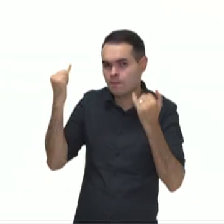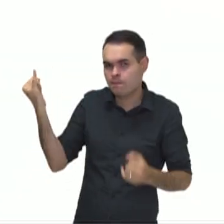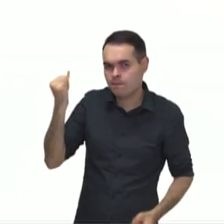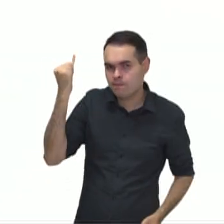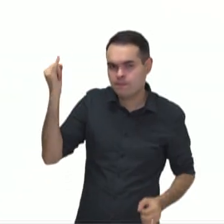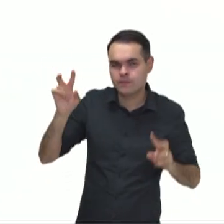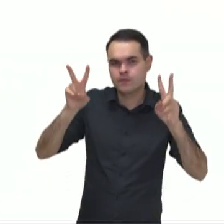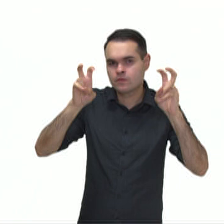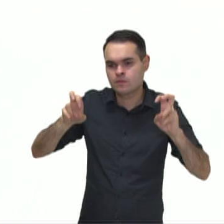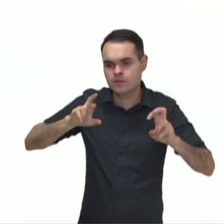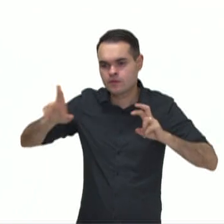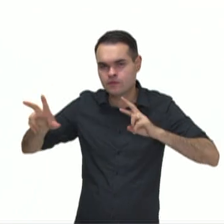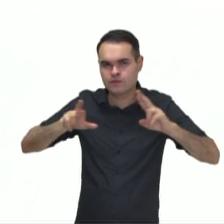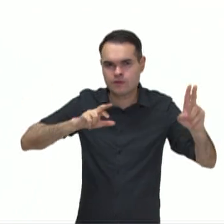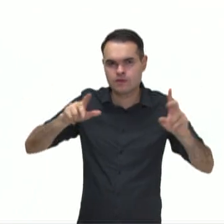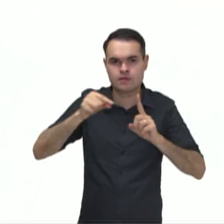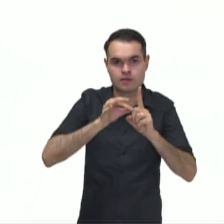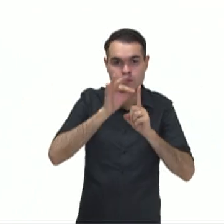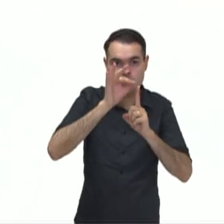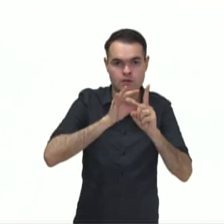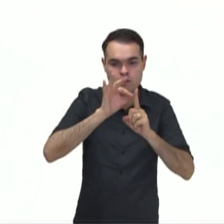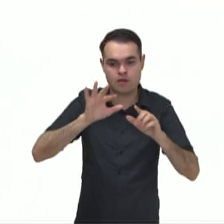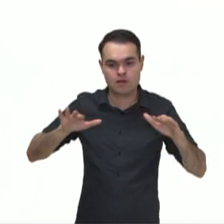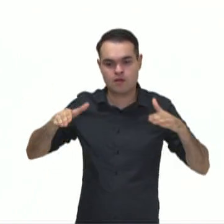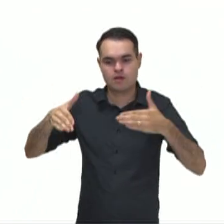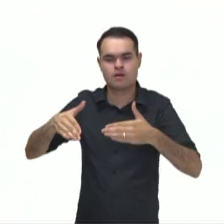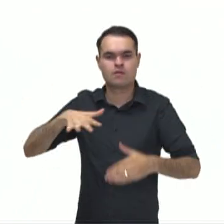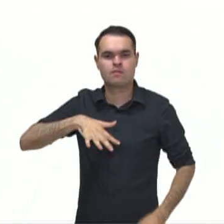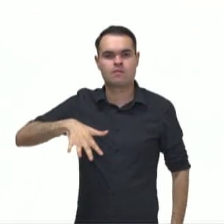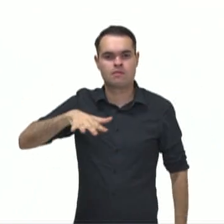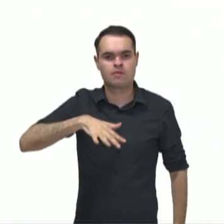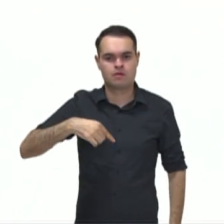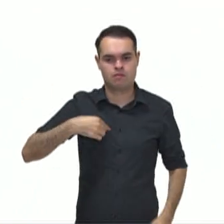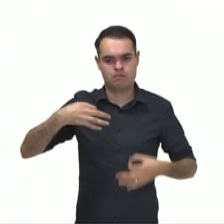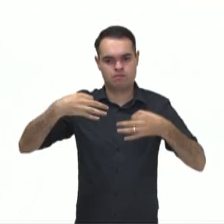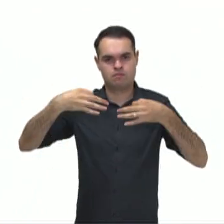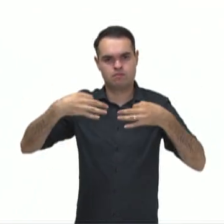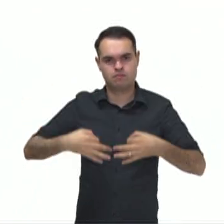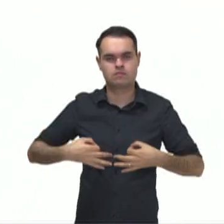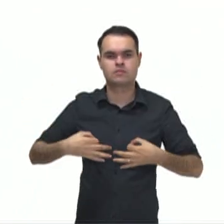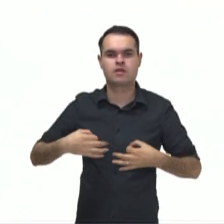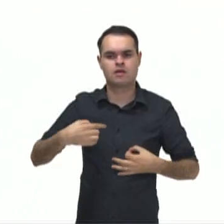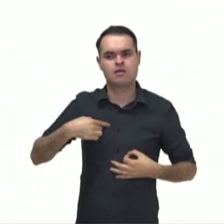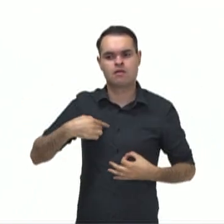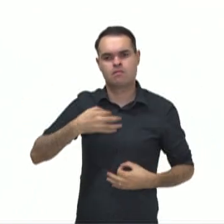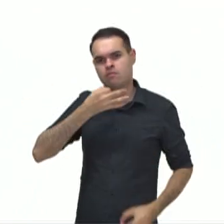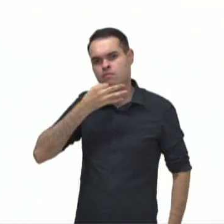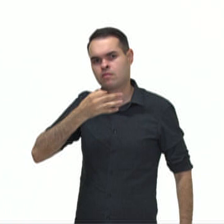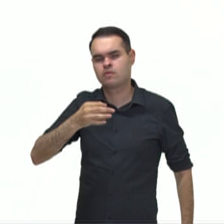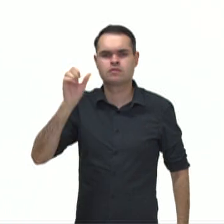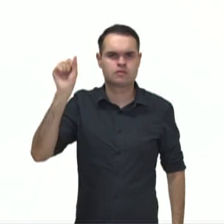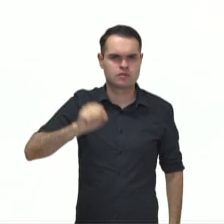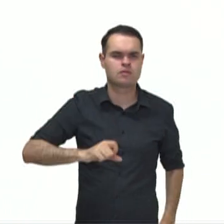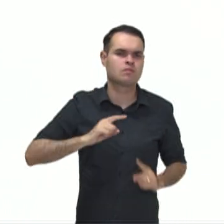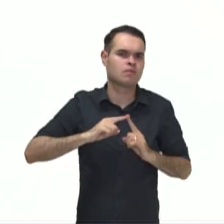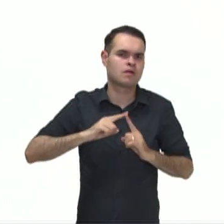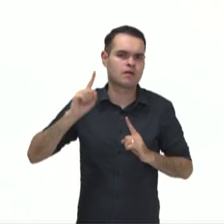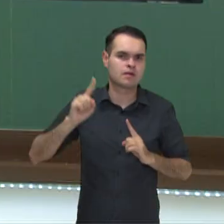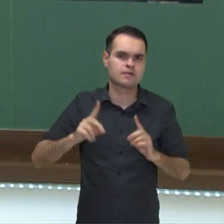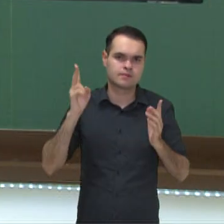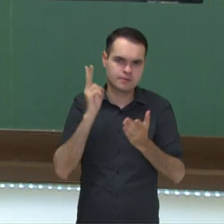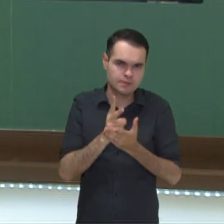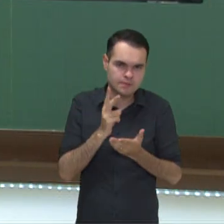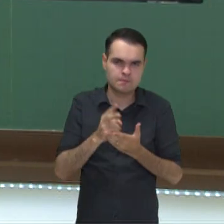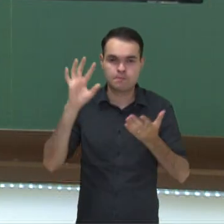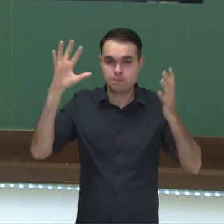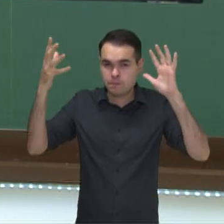sobre as diferenças de temperatura ao público. Sim, meu julgamento também é que sim, pois sempre estamos falando do tempo,